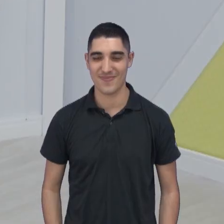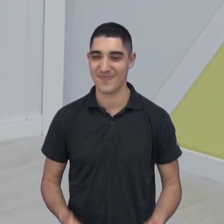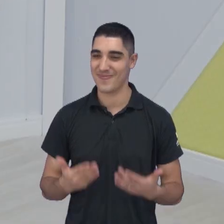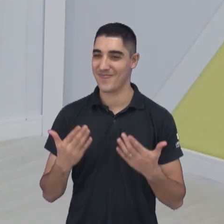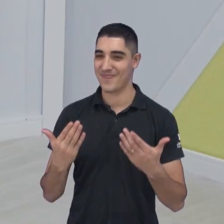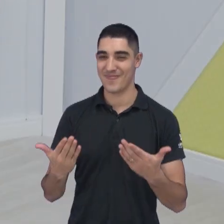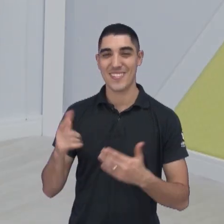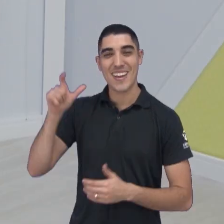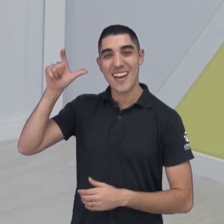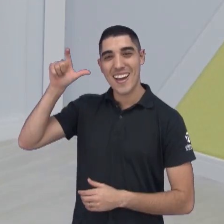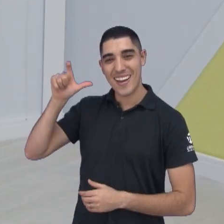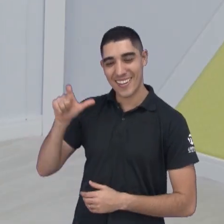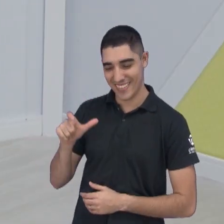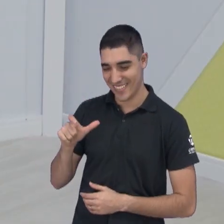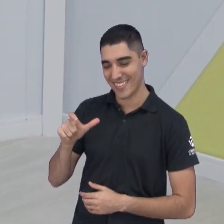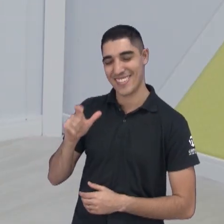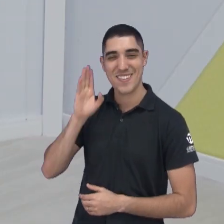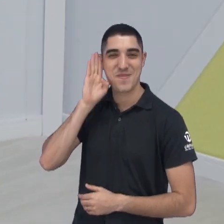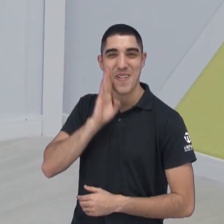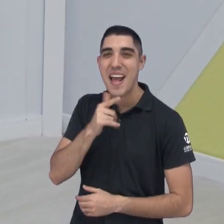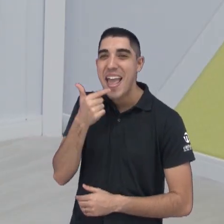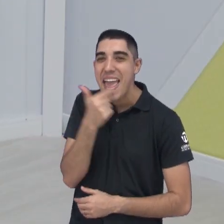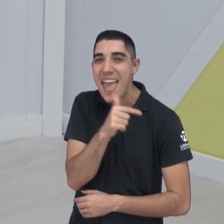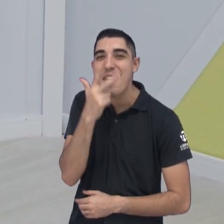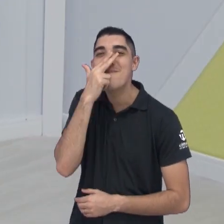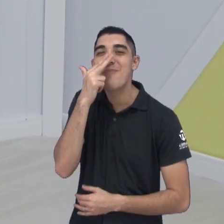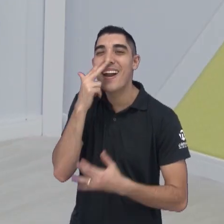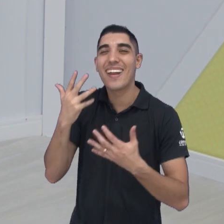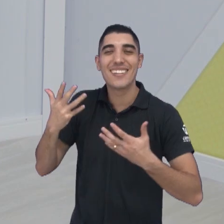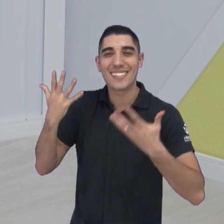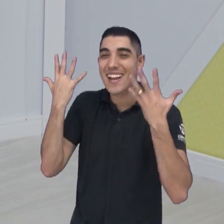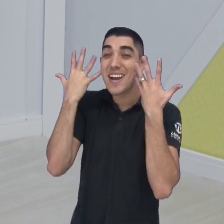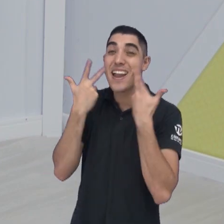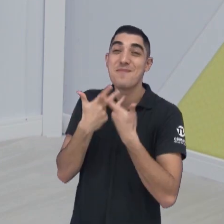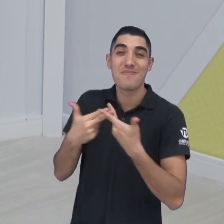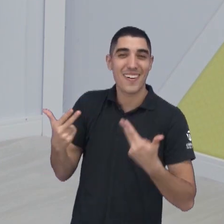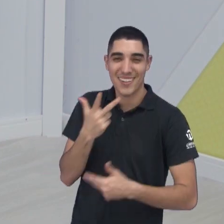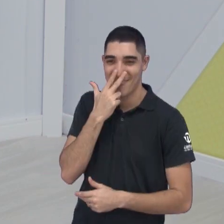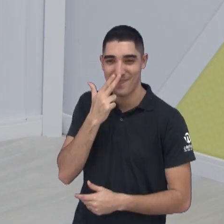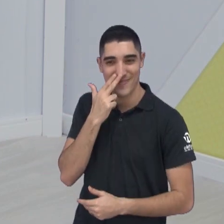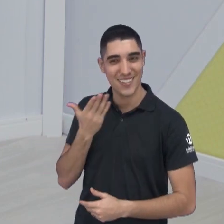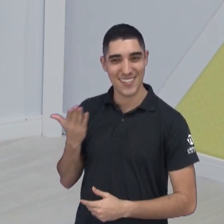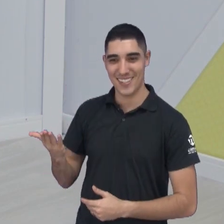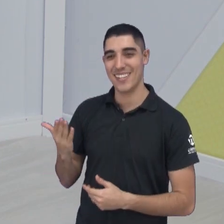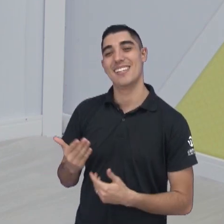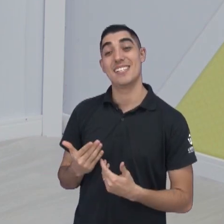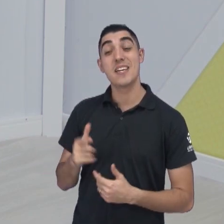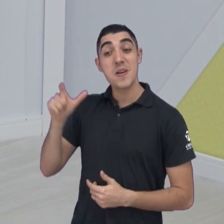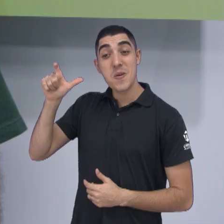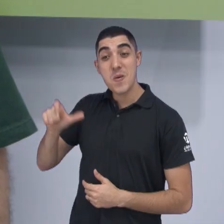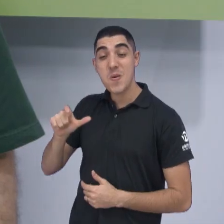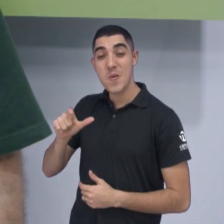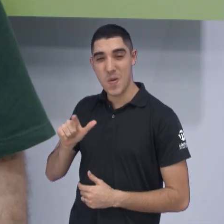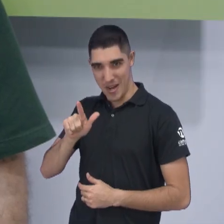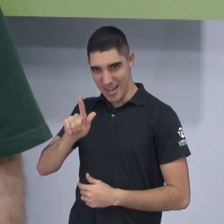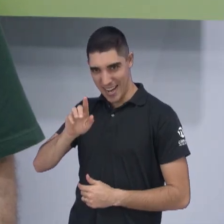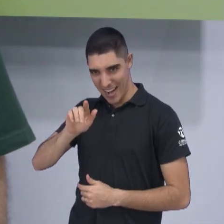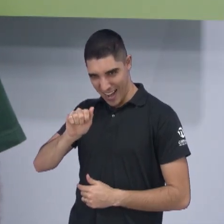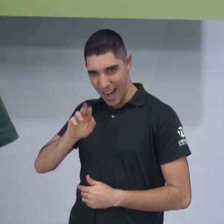Ai, meu Deus, o Paulo rindo parece uma hiena, mas o detalhe é o seguinte, o Gabriel foi bonzinho com ele ainda, o Brunão. Foi